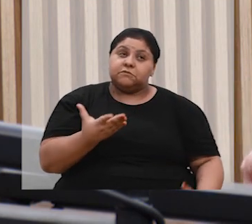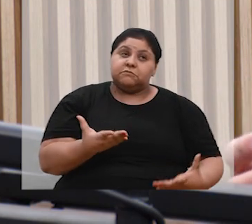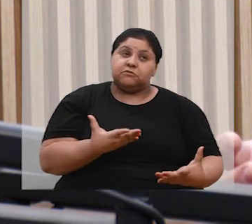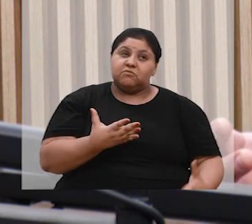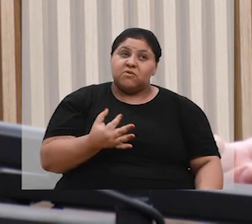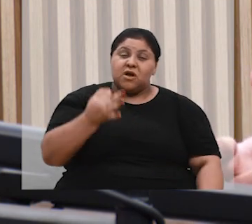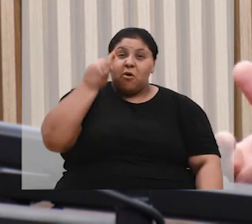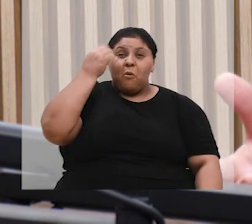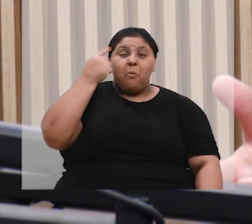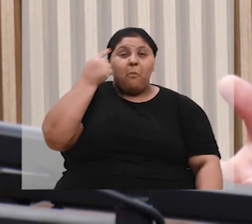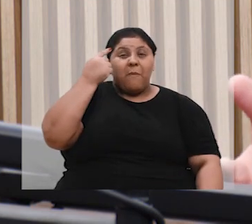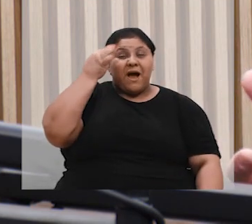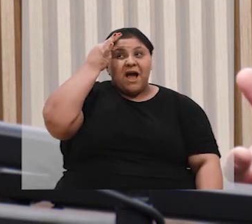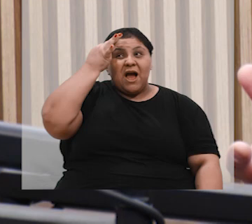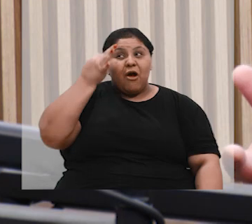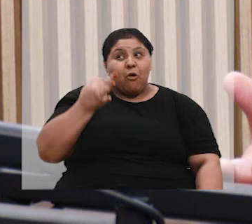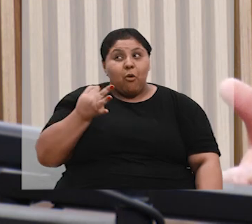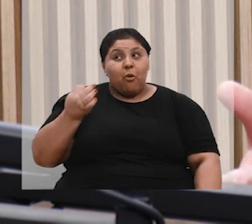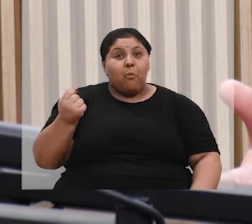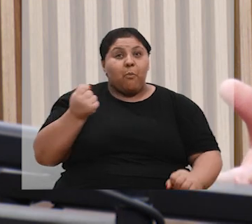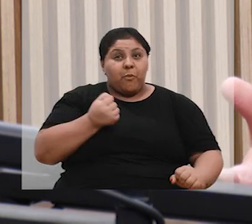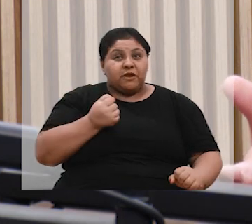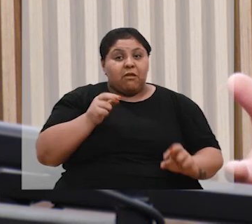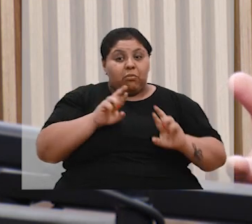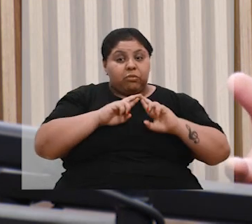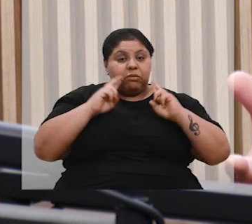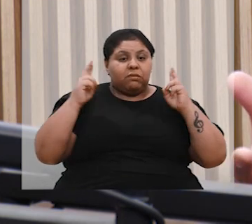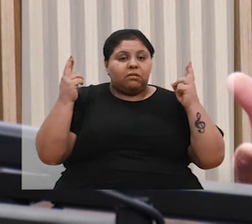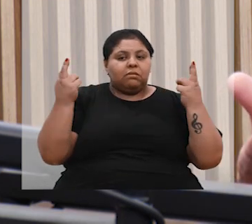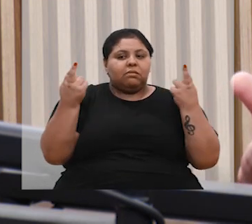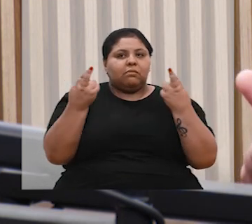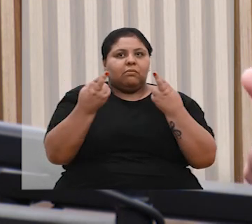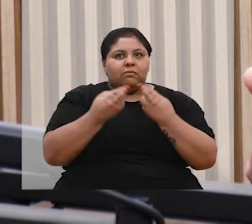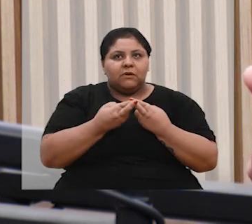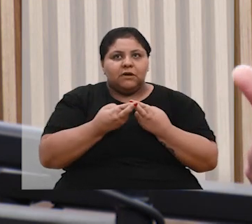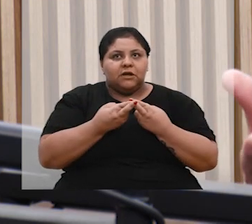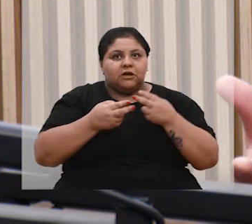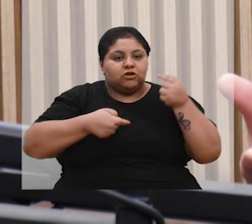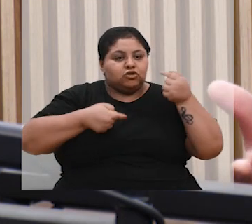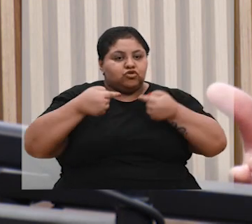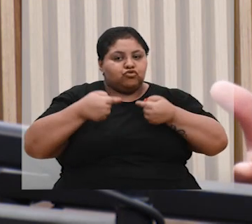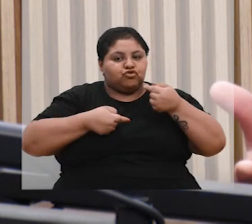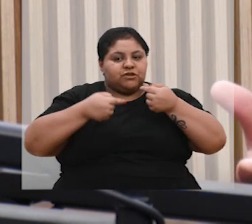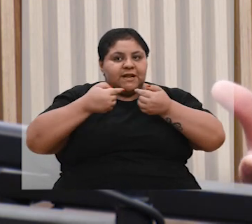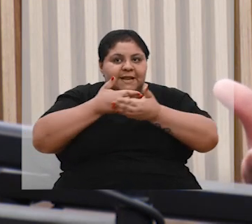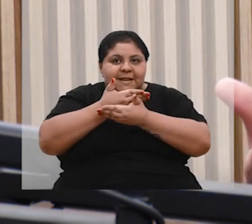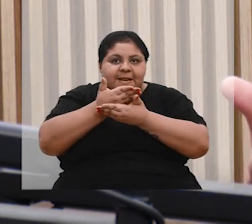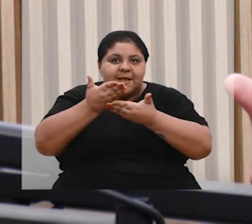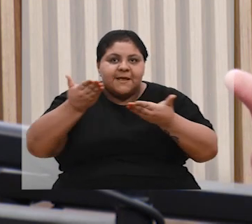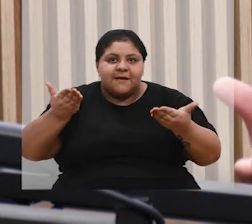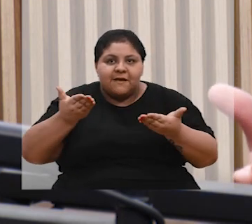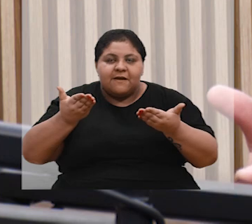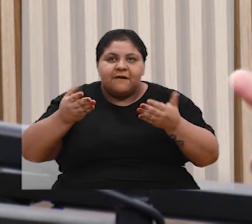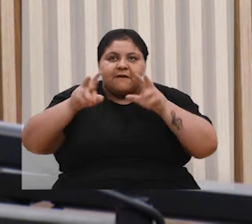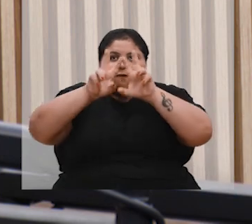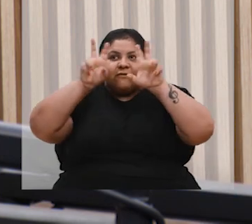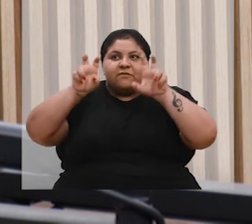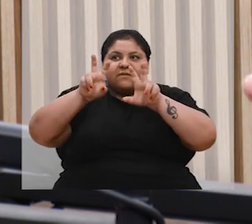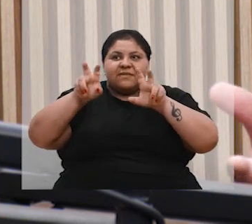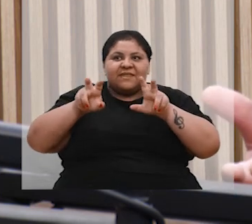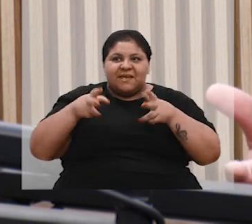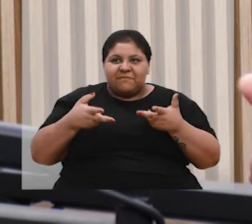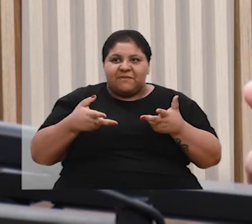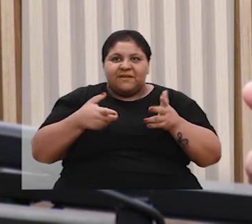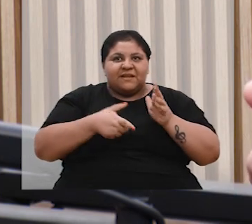de que finalmente a gente poderia se reunir e discutir abertamente alguns temas que até